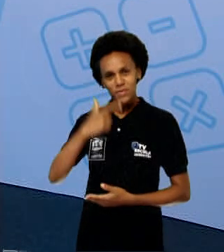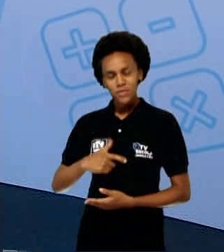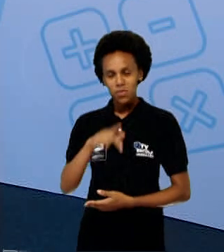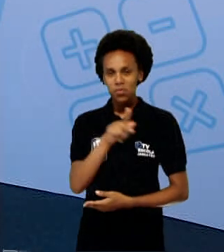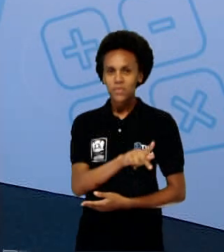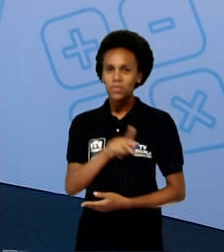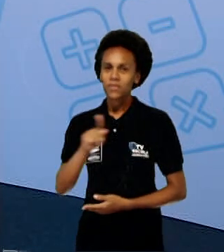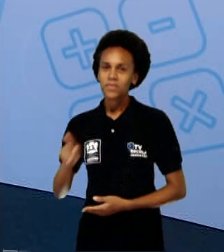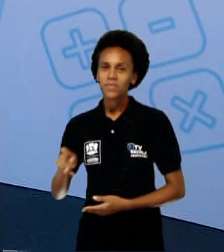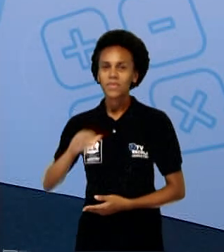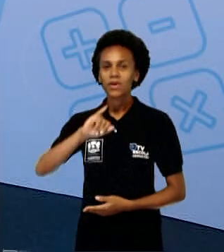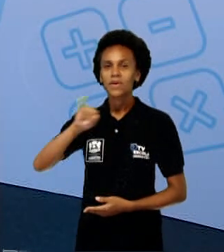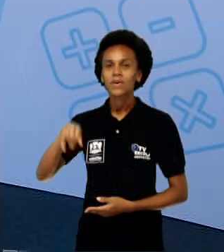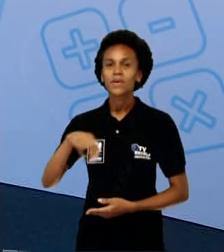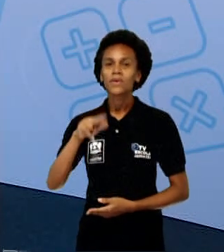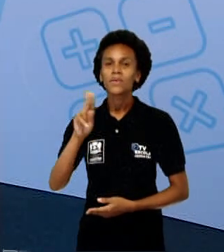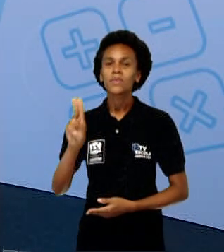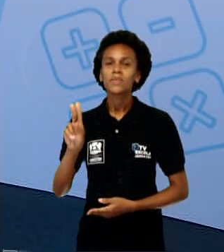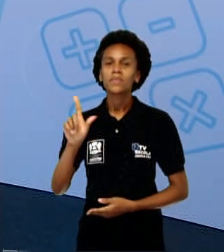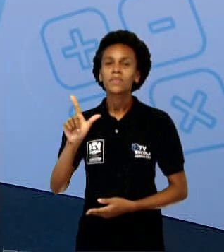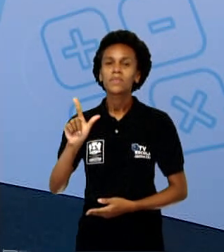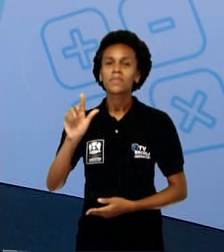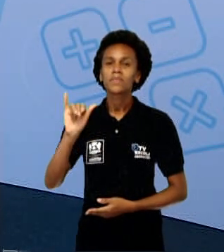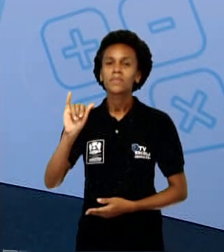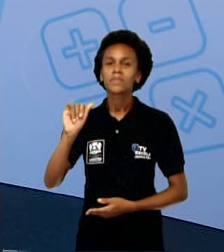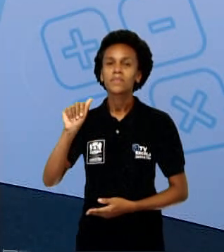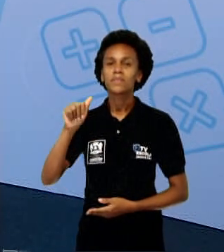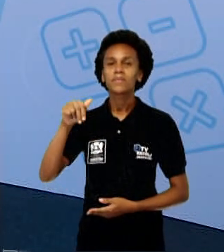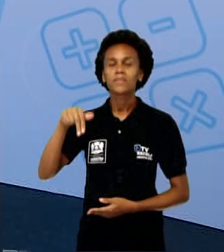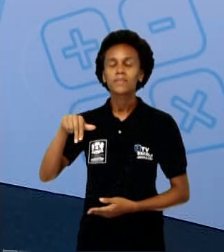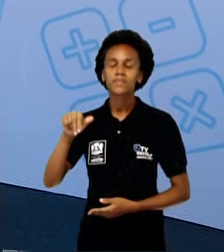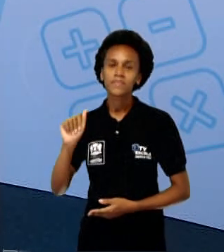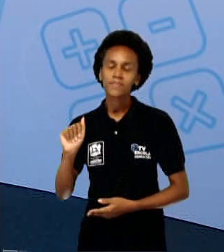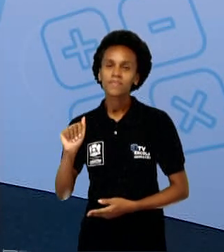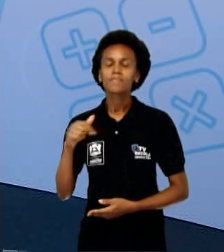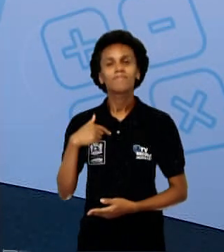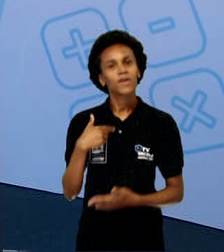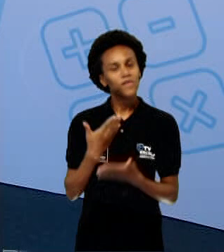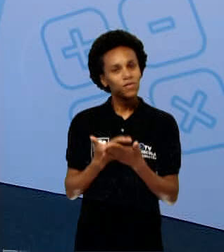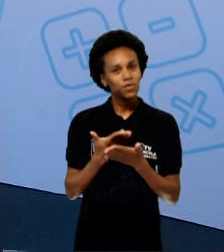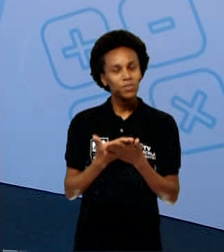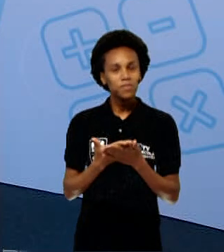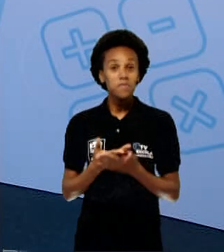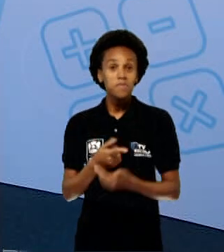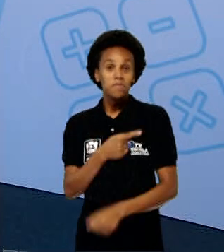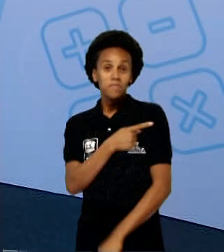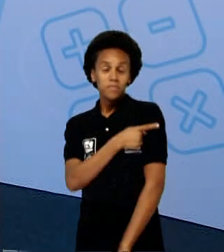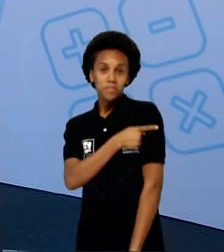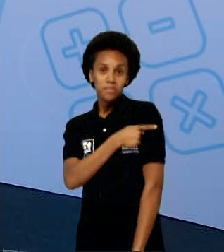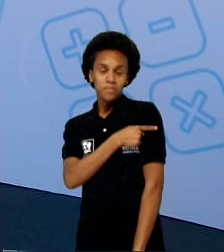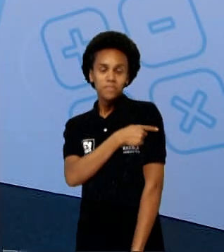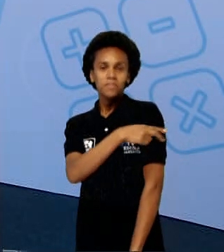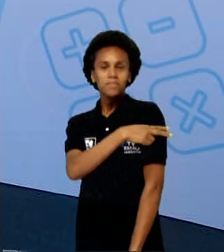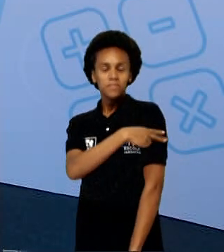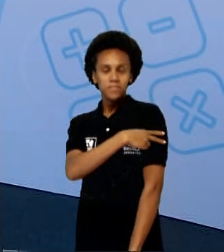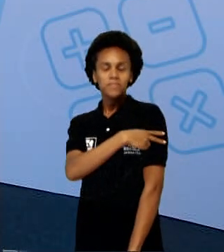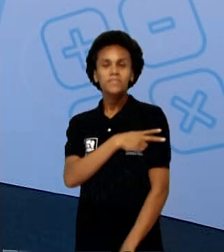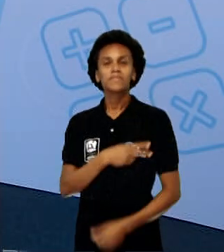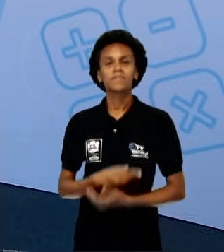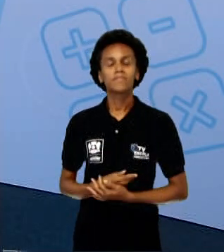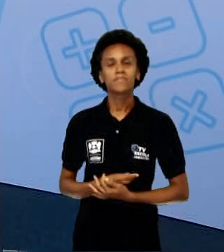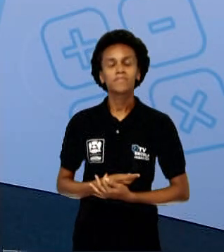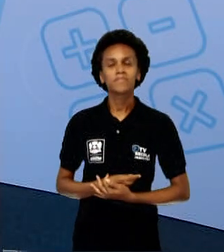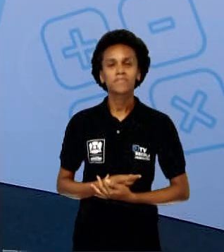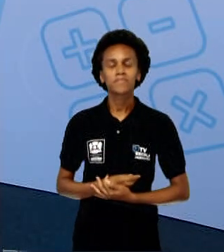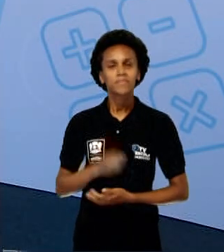a professora Juliana e nós vamos trabalhar com primeiro e segundo os anos tá joia Vamos